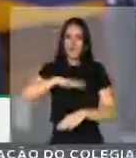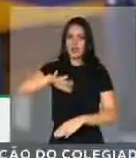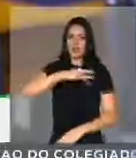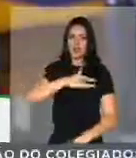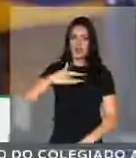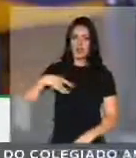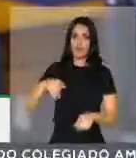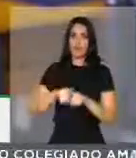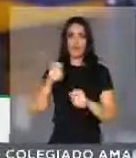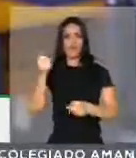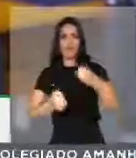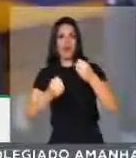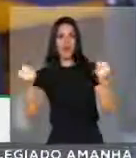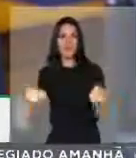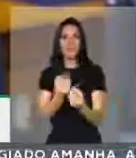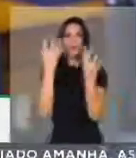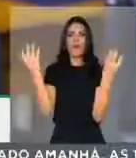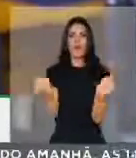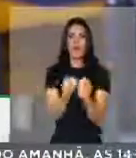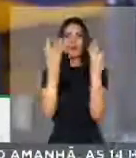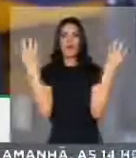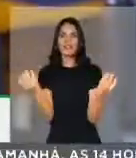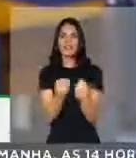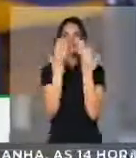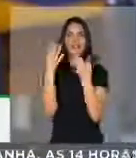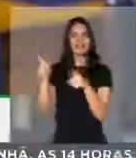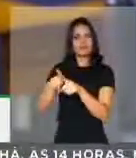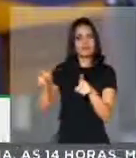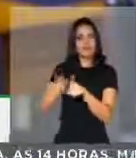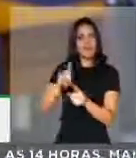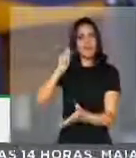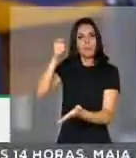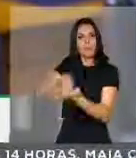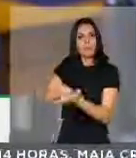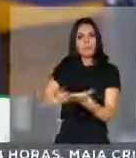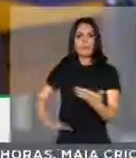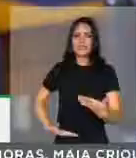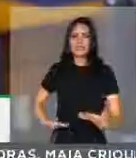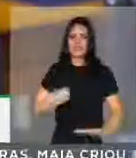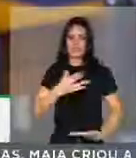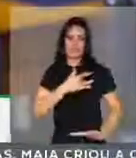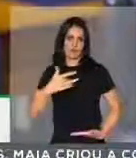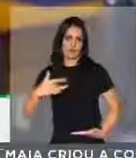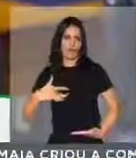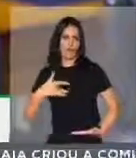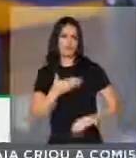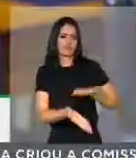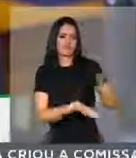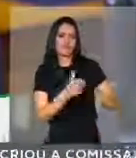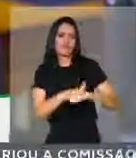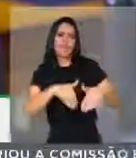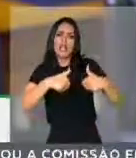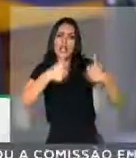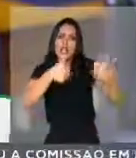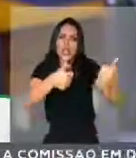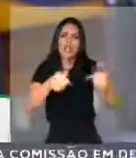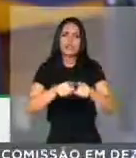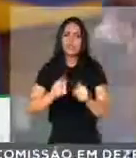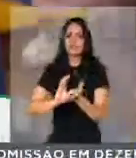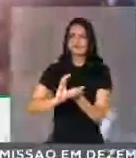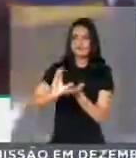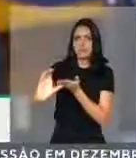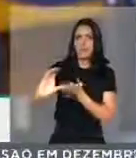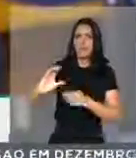mesma forma, conseguimos ajudar no custeio do serviço da saúde para que ele seja prestado de melhor qualidade, recursos